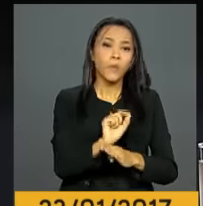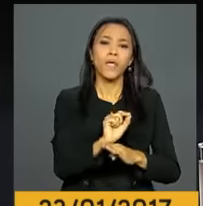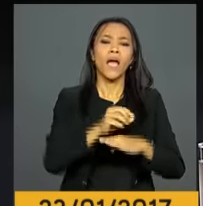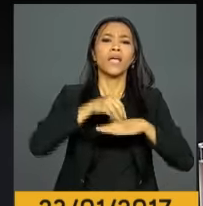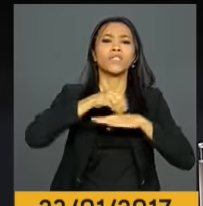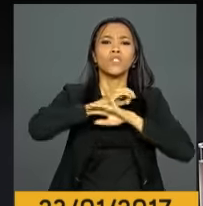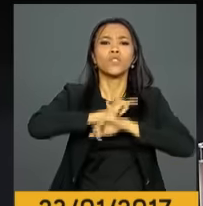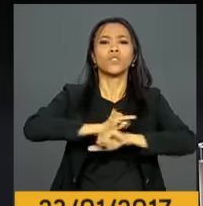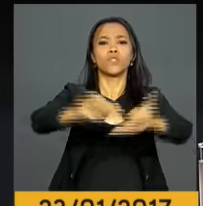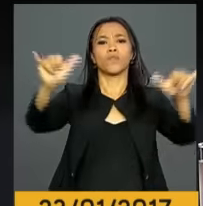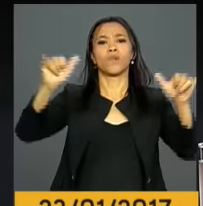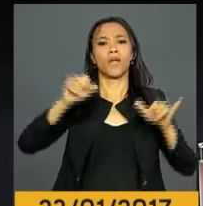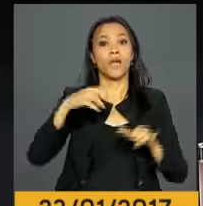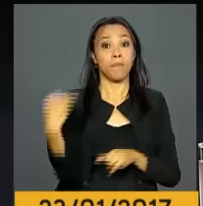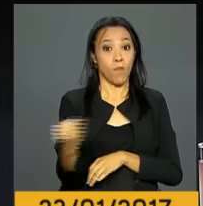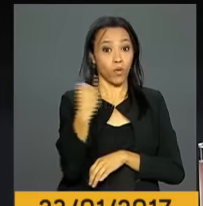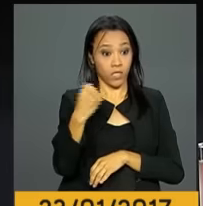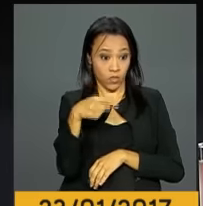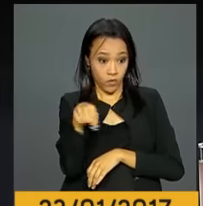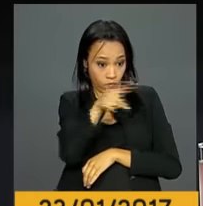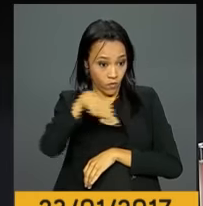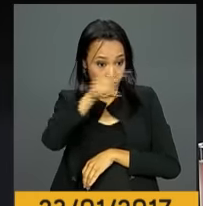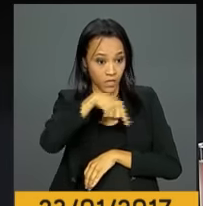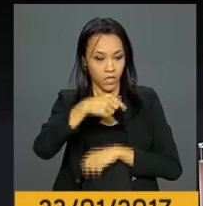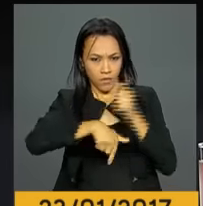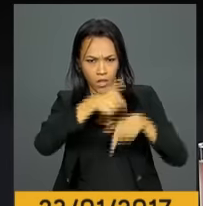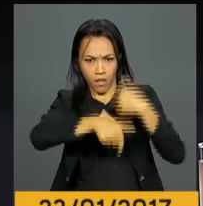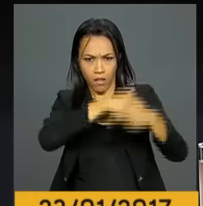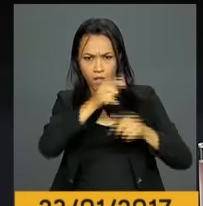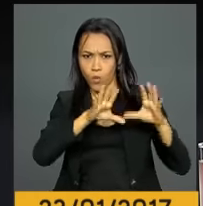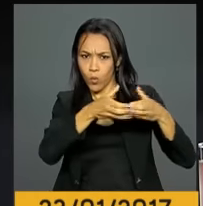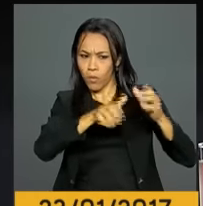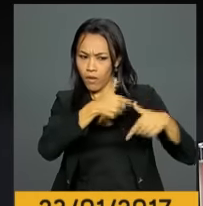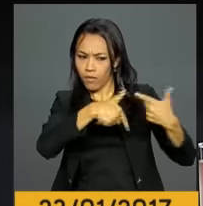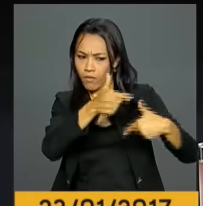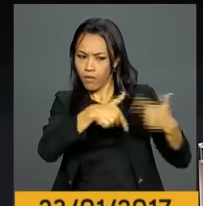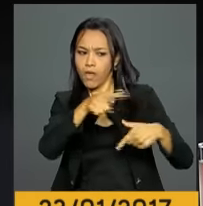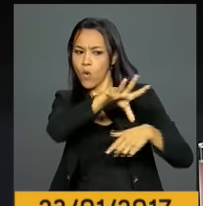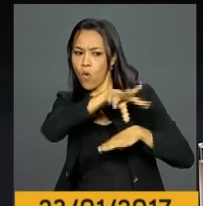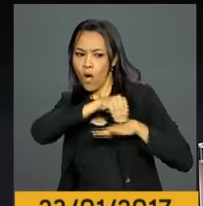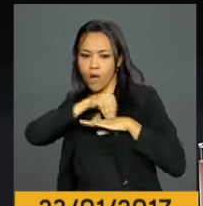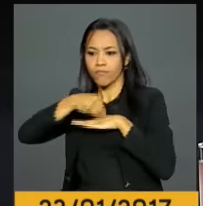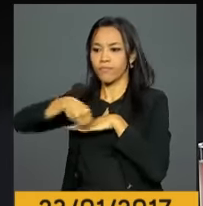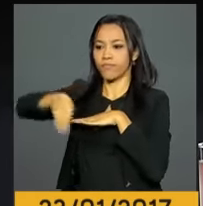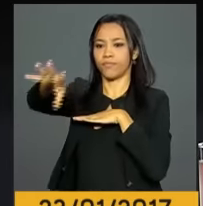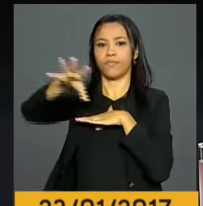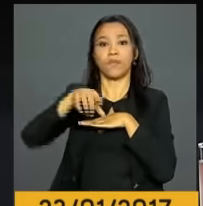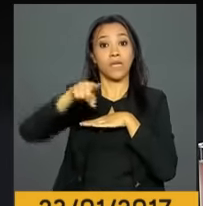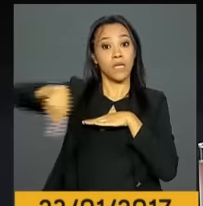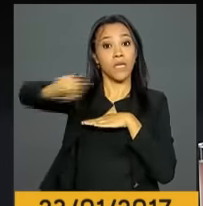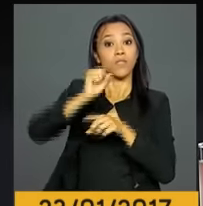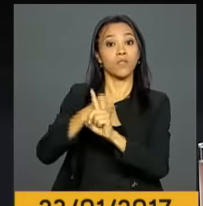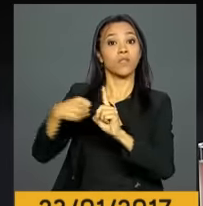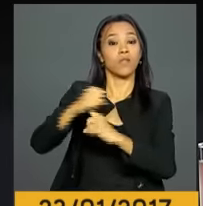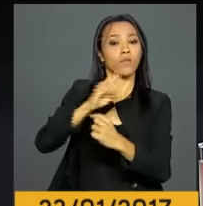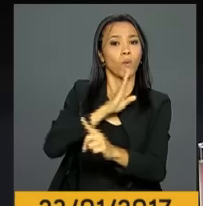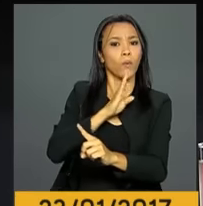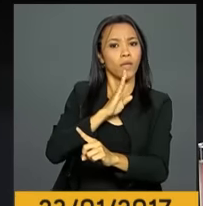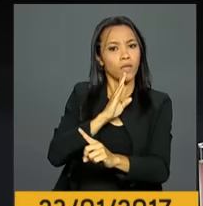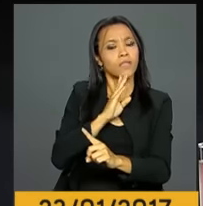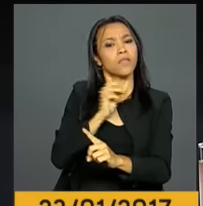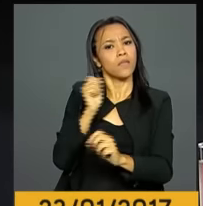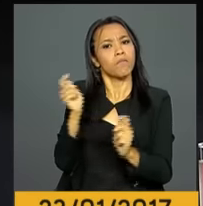importância do que vocês irão construir para que a sociedade conheça e possa contribuir com